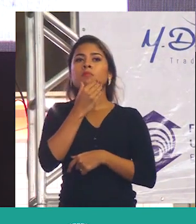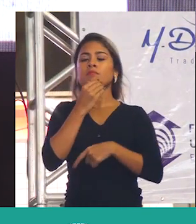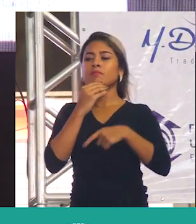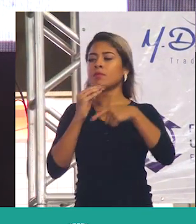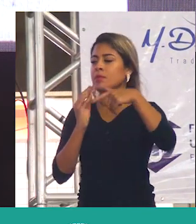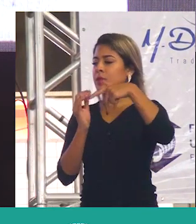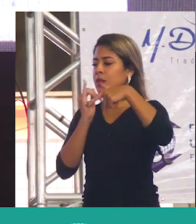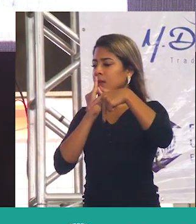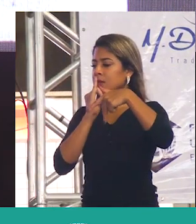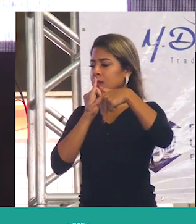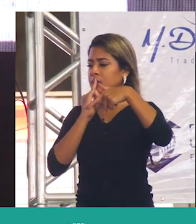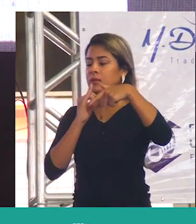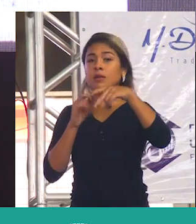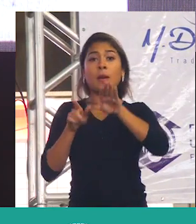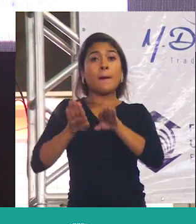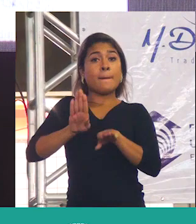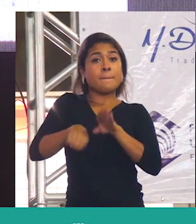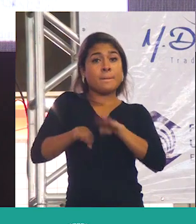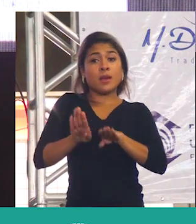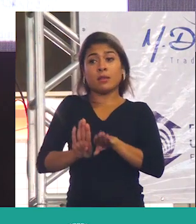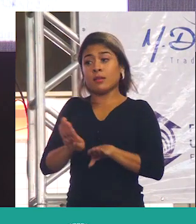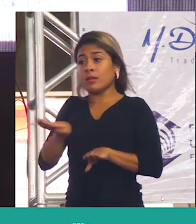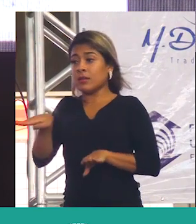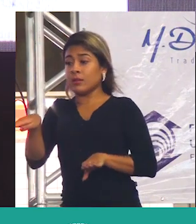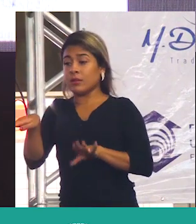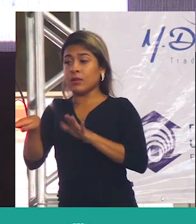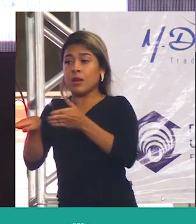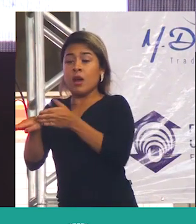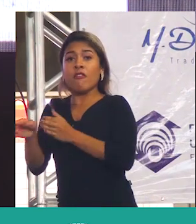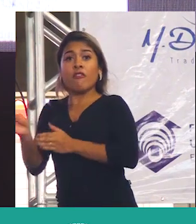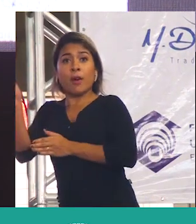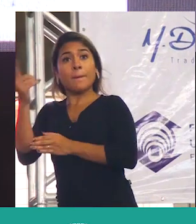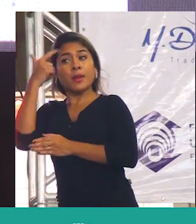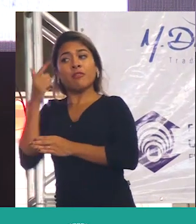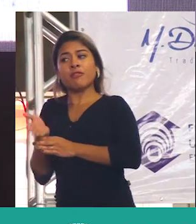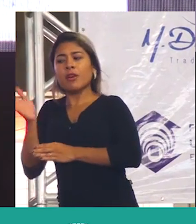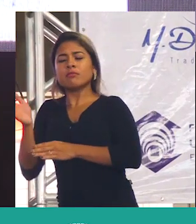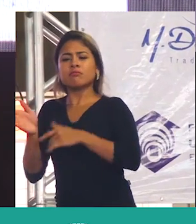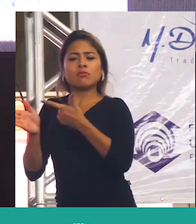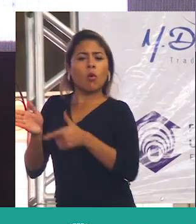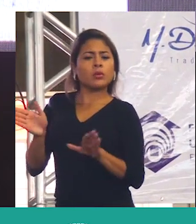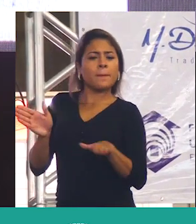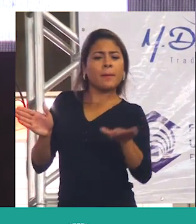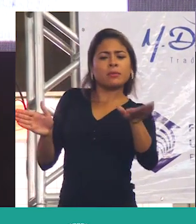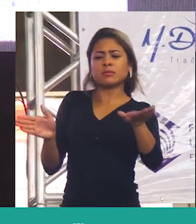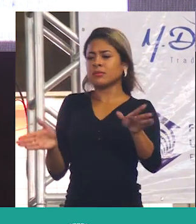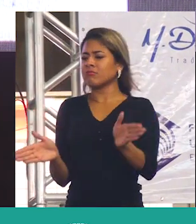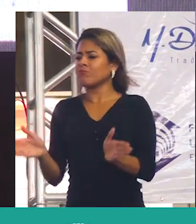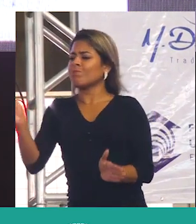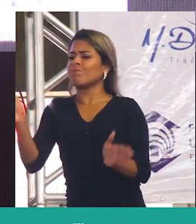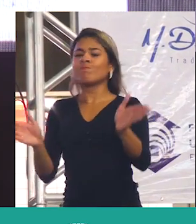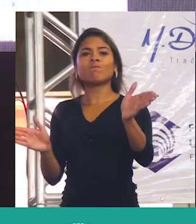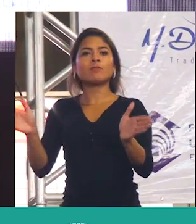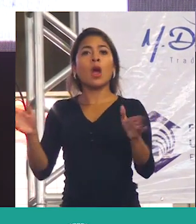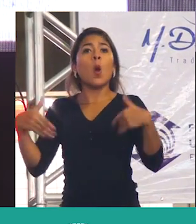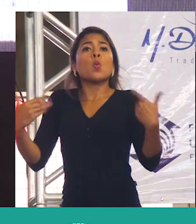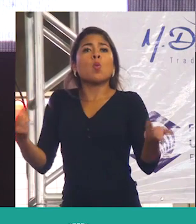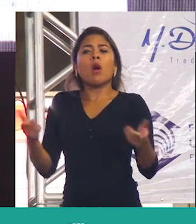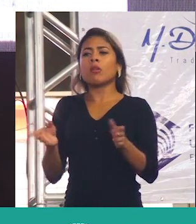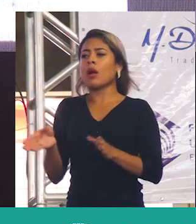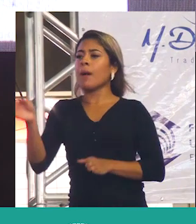lado e a outra perna indo para outro lado. Afinal de contas, para onde é que o Jânio queria